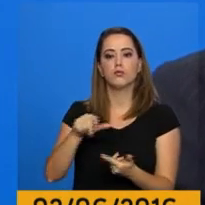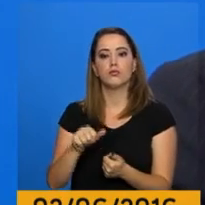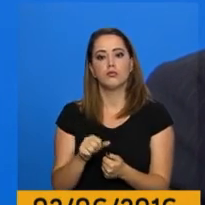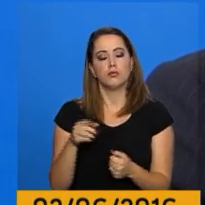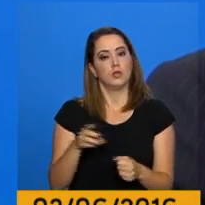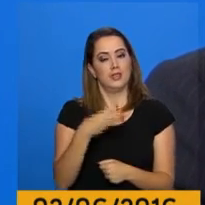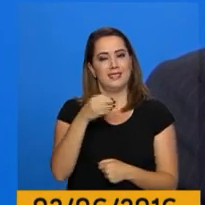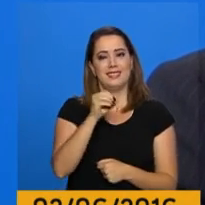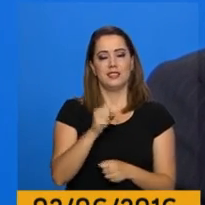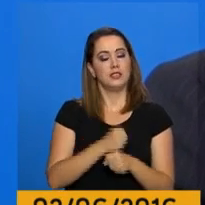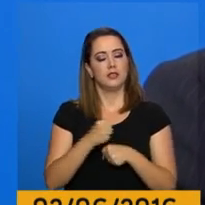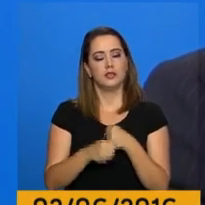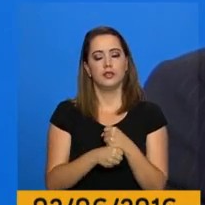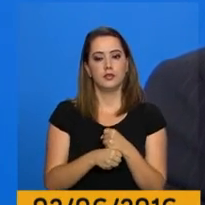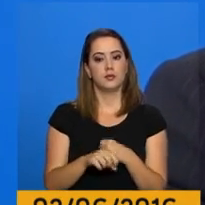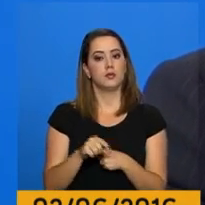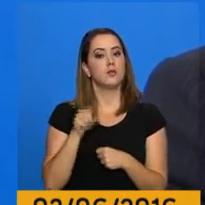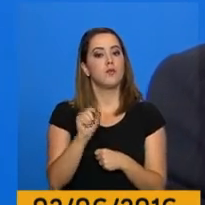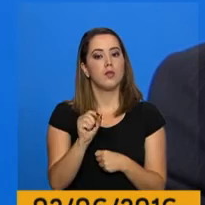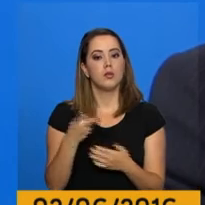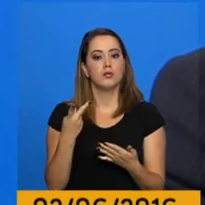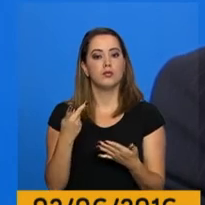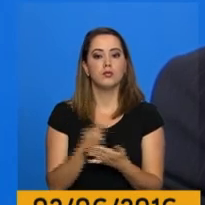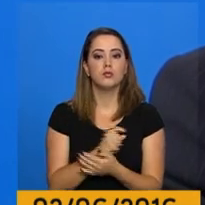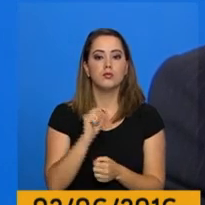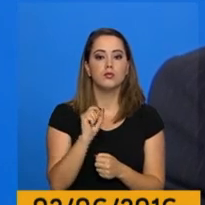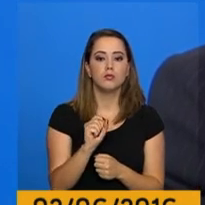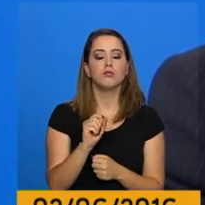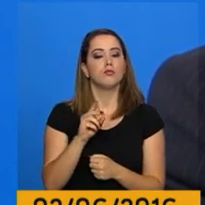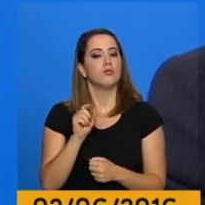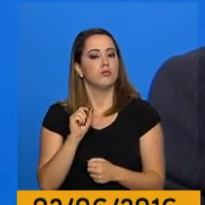De maneira que, neste acervo, você vai achar minha opinião sobre muitas coisas.